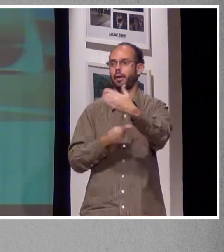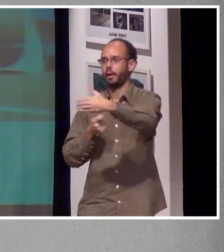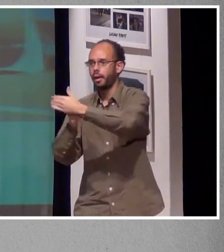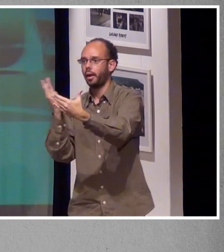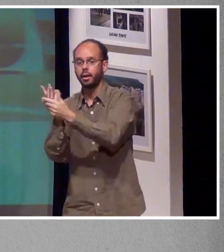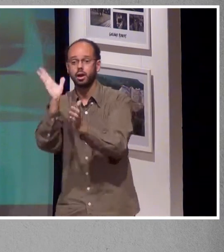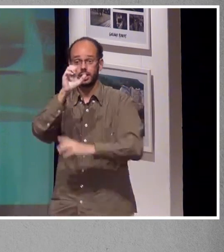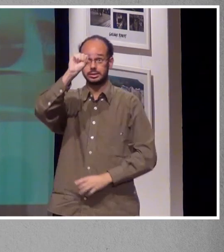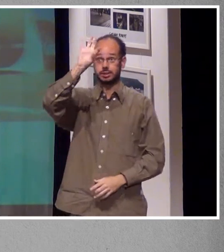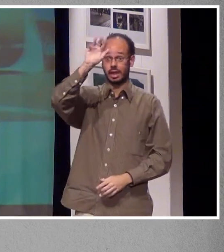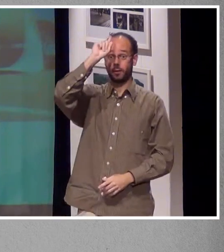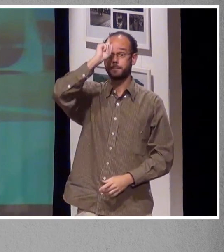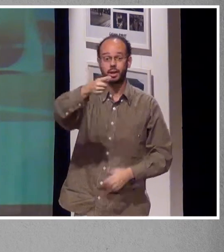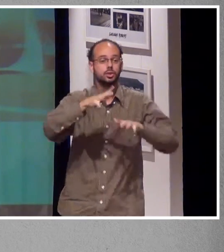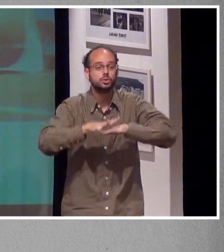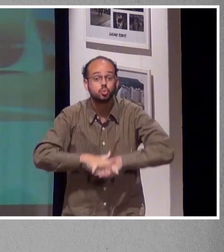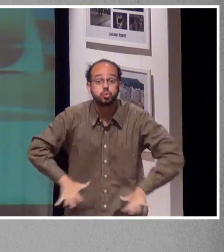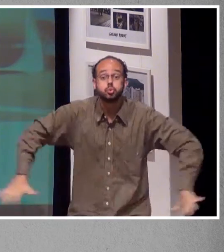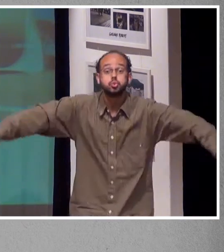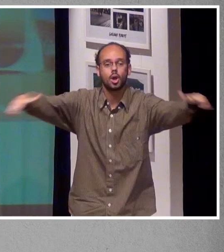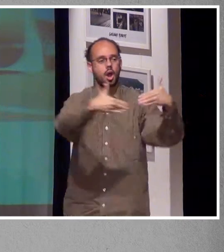né, a videoconferência.